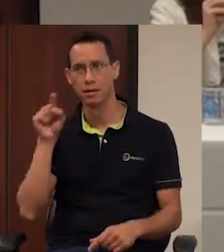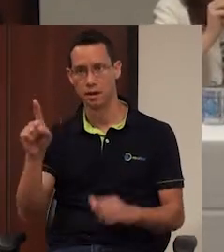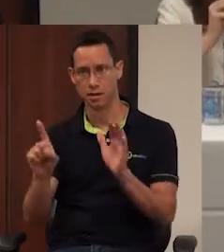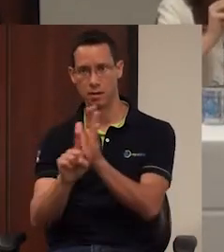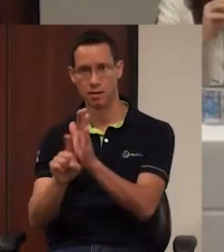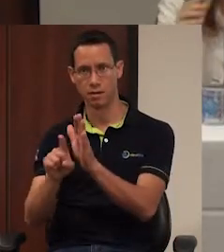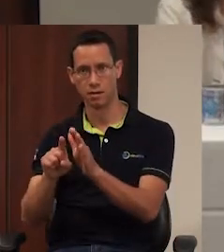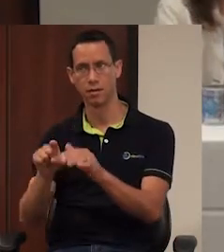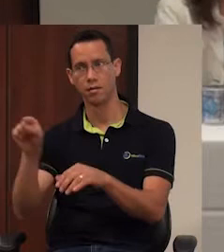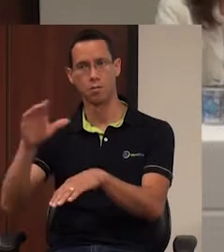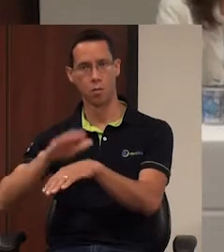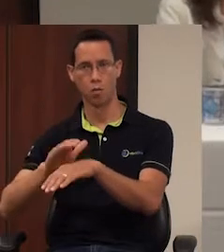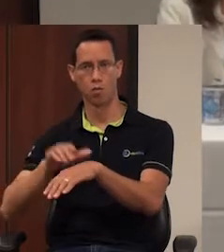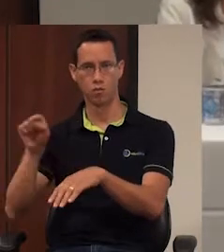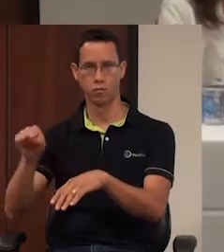apoiada coloca.